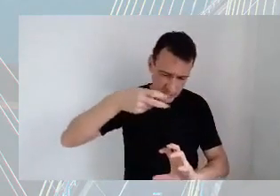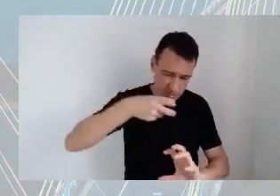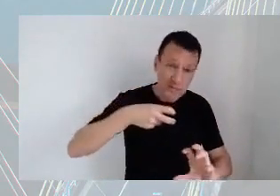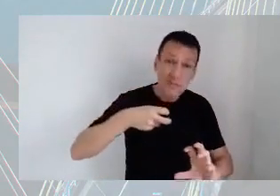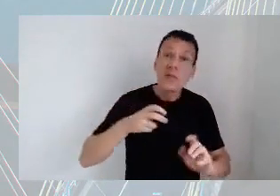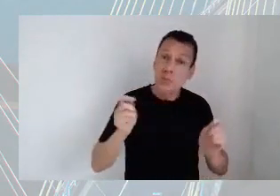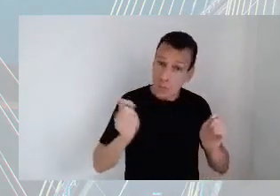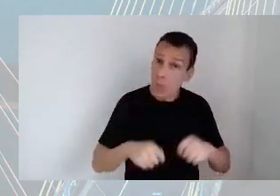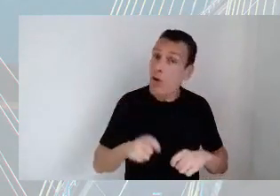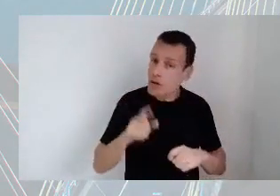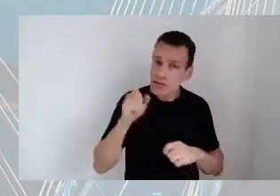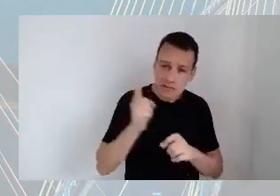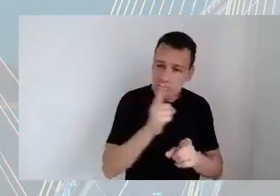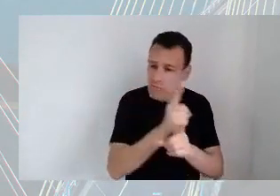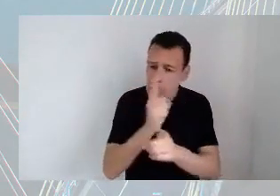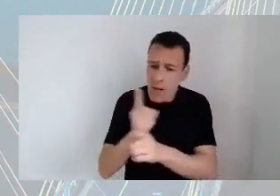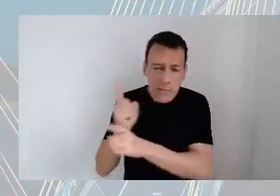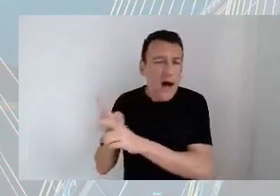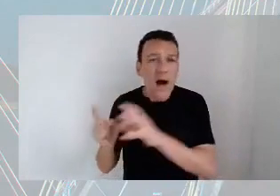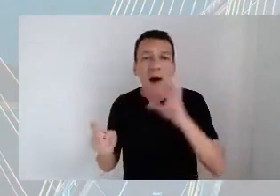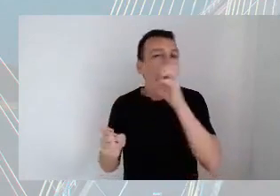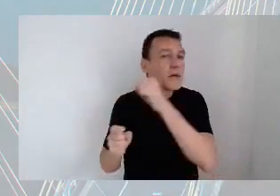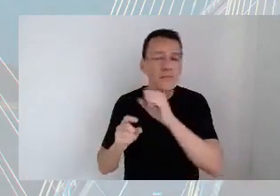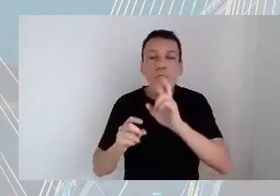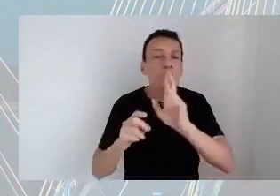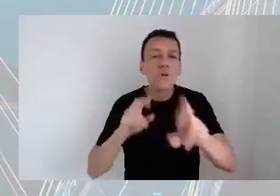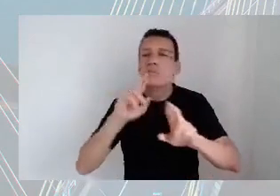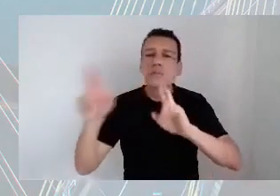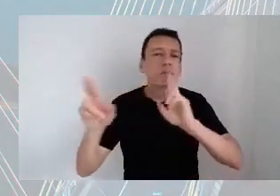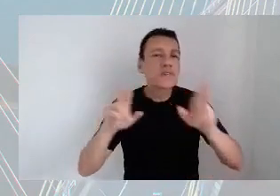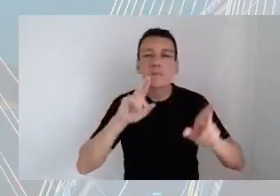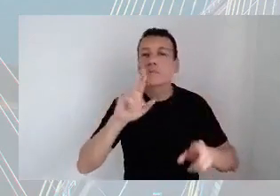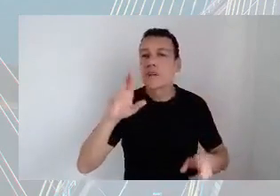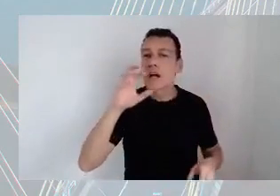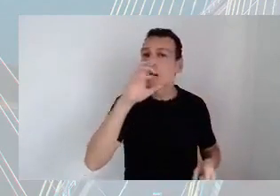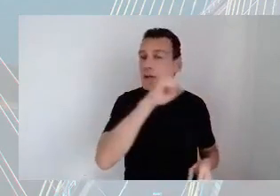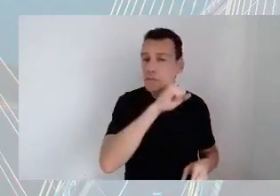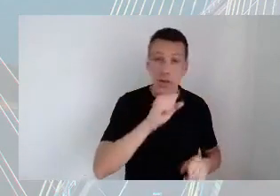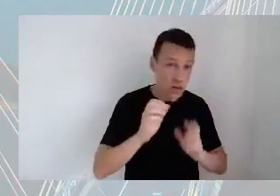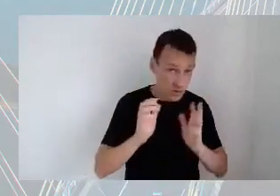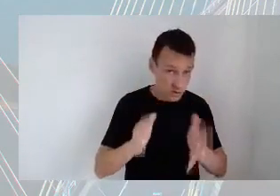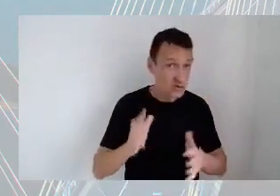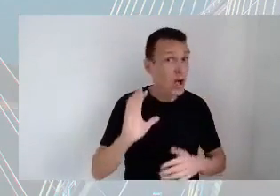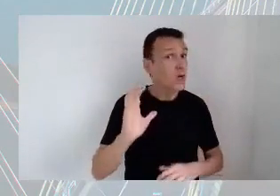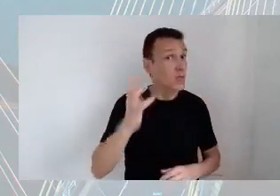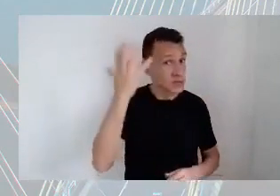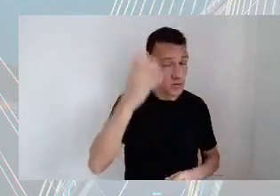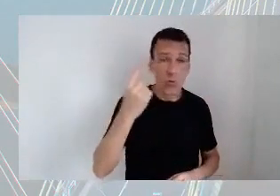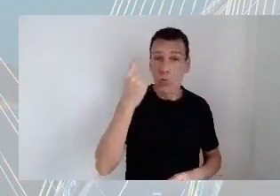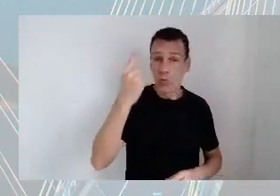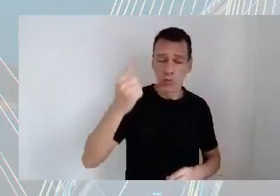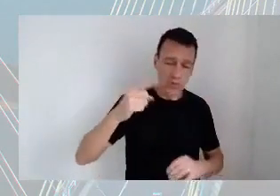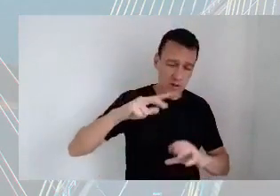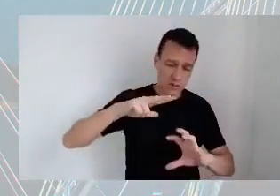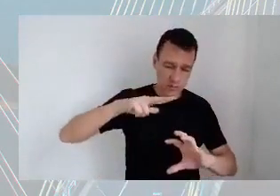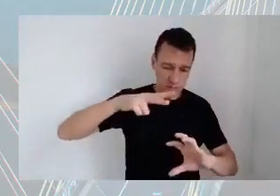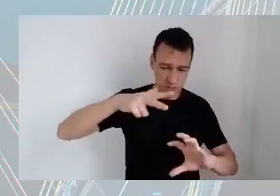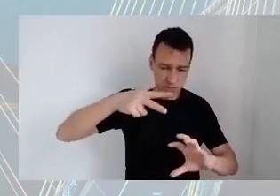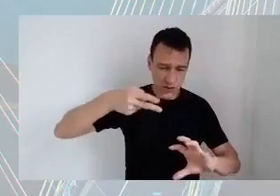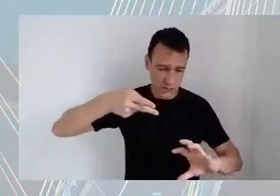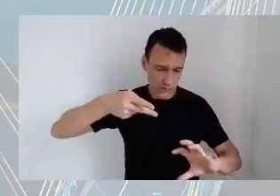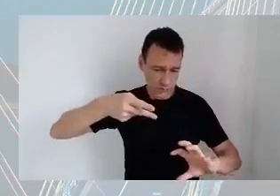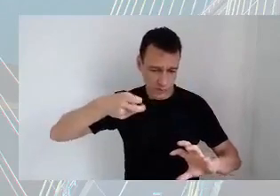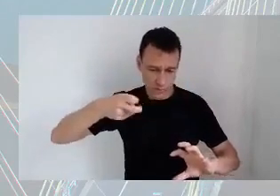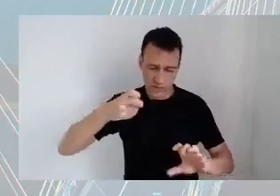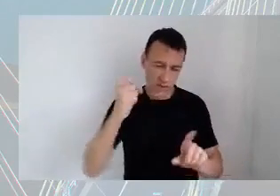teve um caso que eles conseguiram, né, intervir numa ocorrência geotécnica que, se evoluísse, né, se eles não tivessem visto com essa